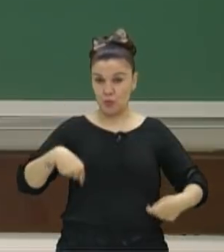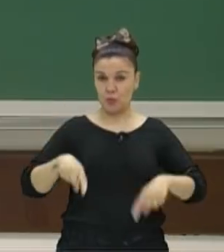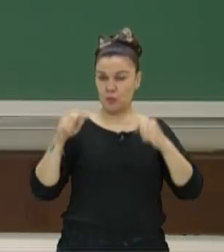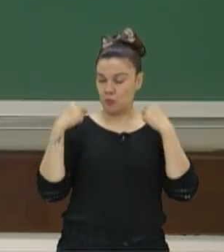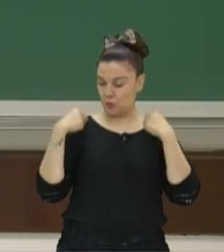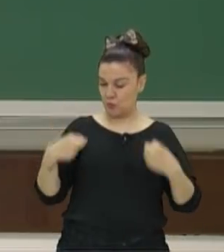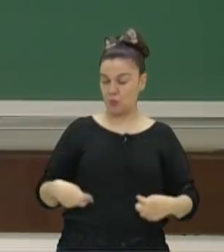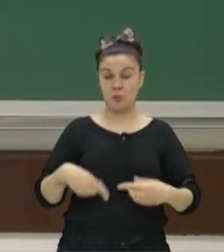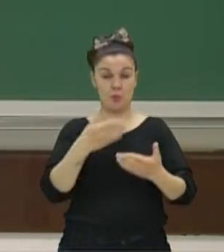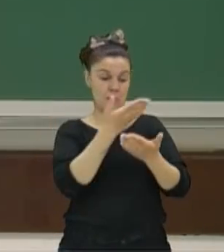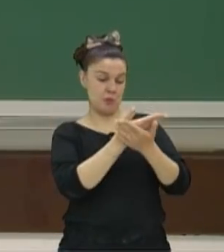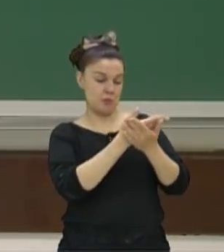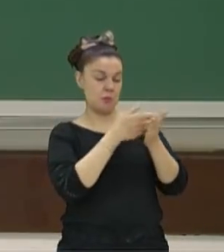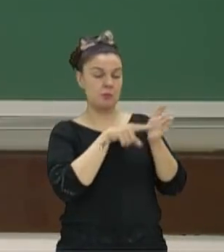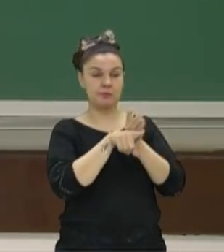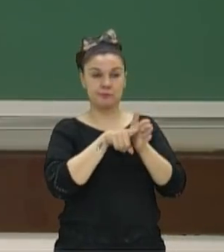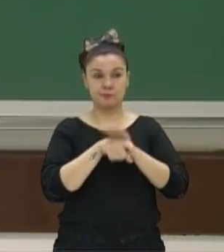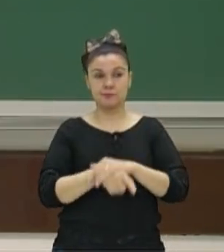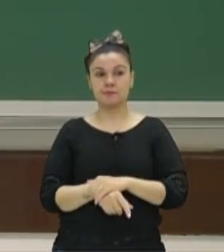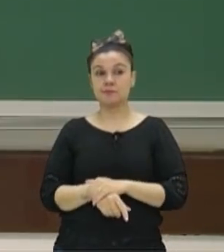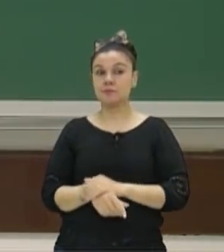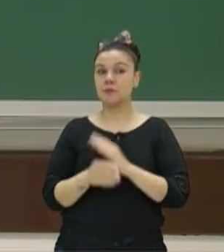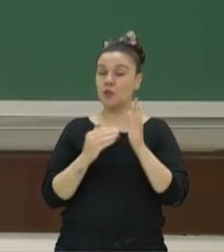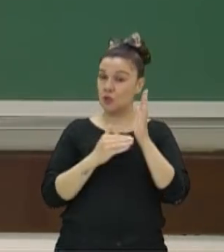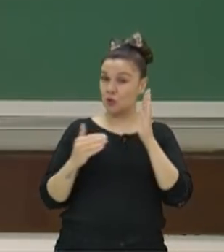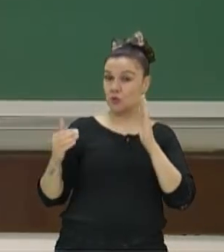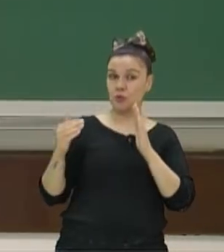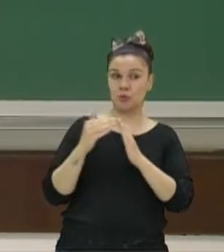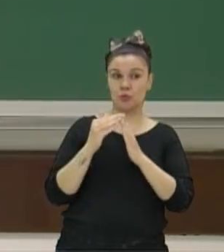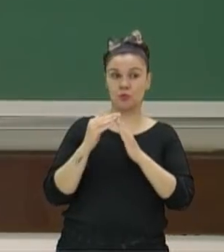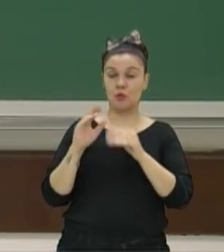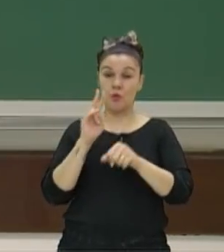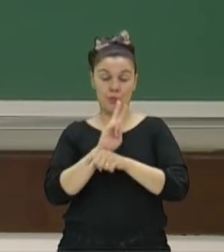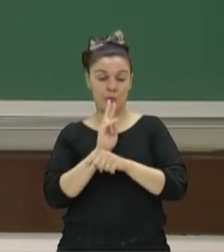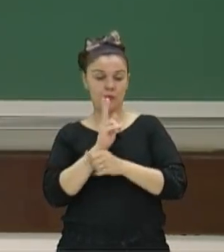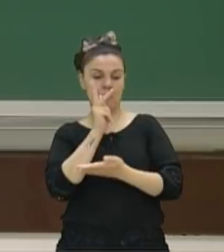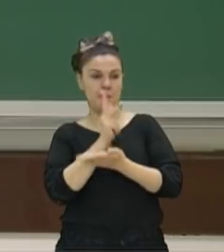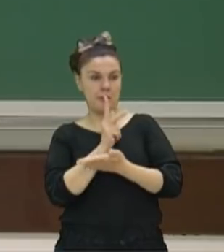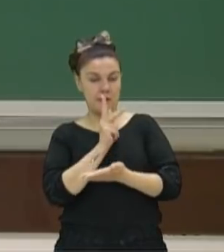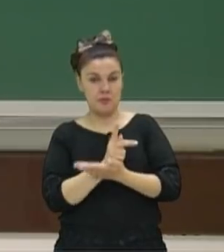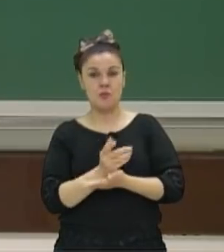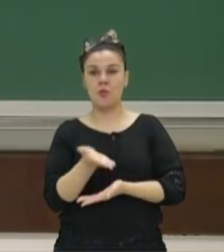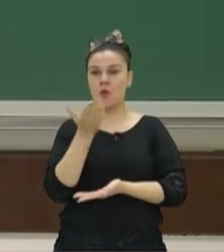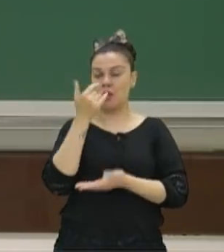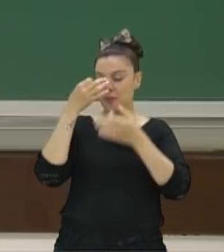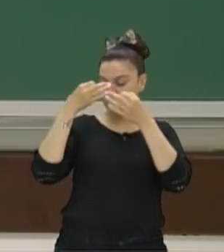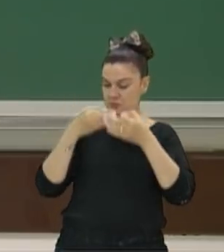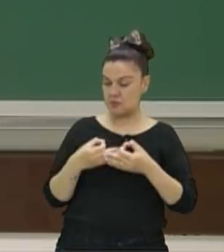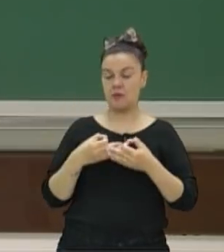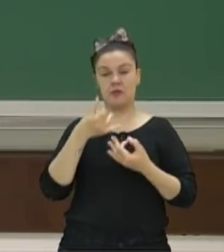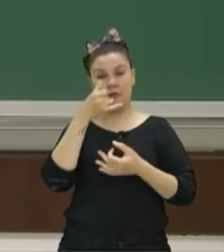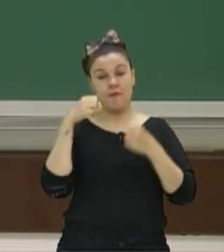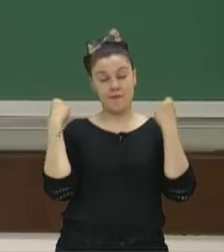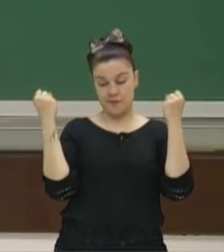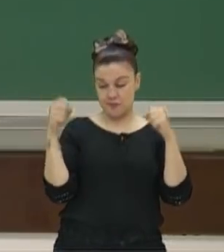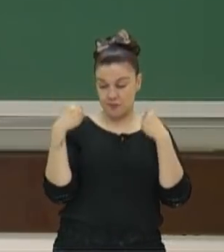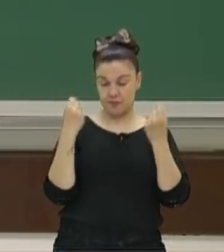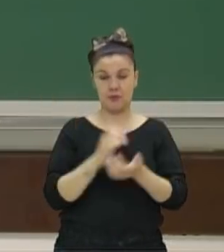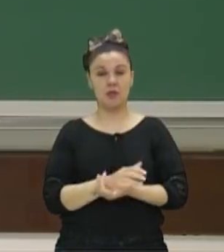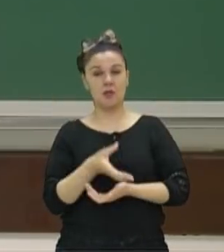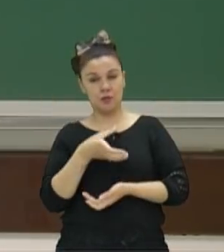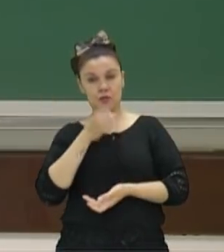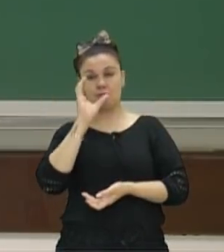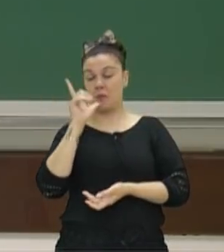gente estudou e que a gente está falando, né? Todos eles, o cuidado é o mesmo. Uma alimentação equilibrada, praticar atividade física,